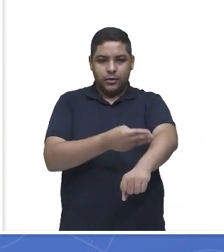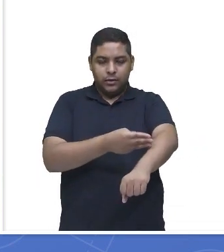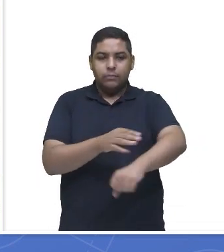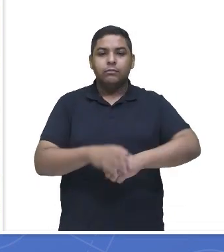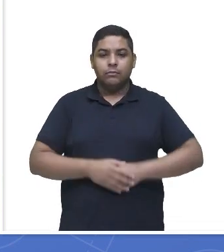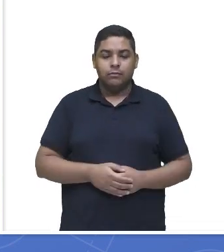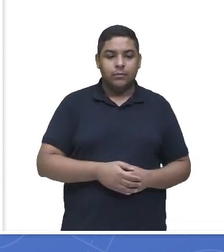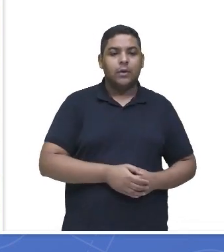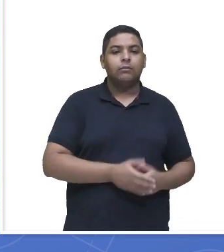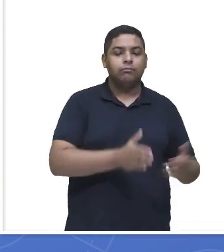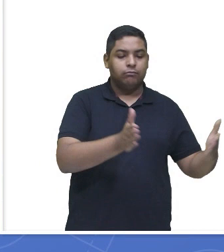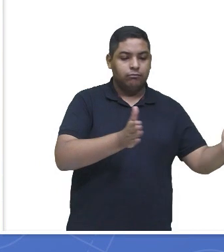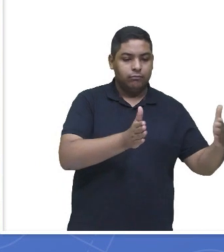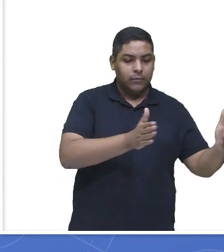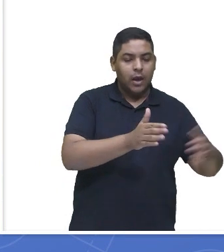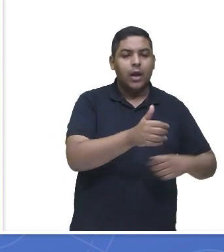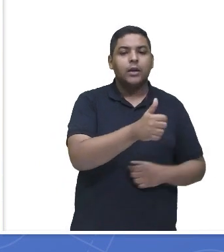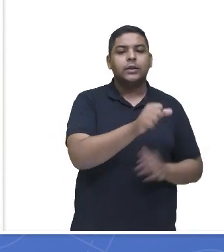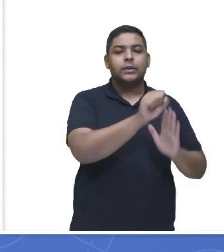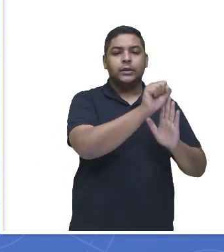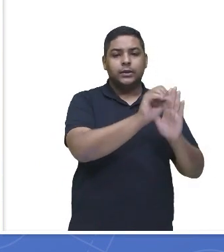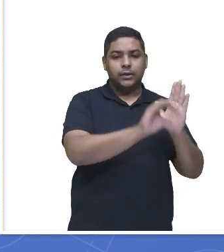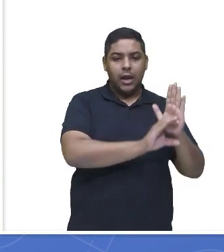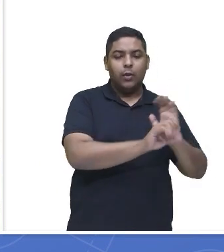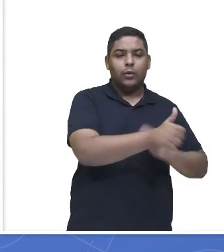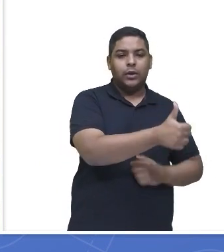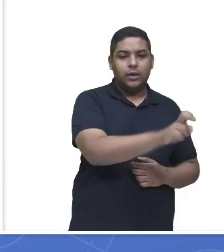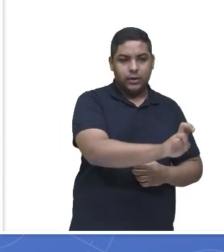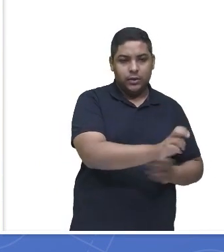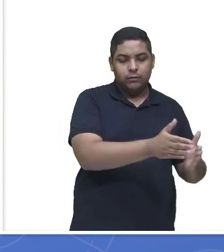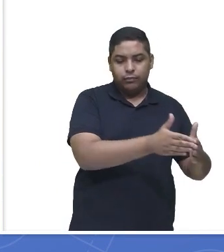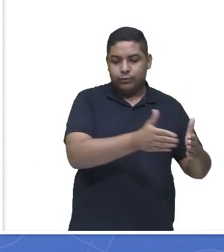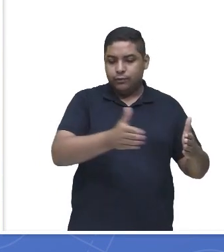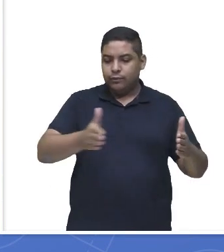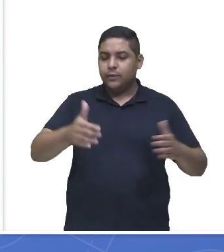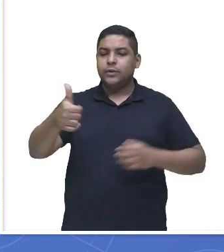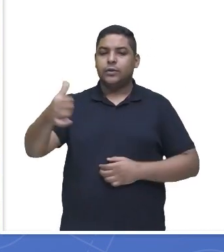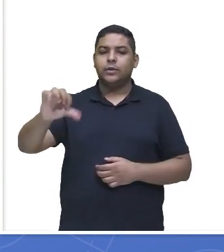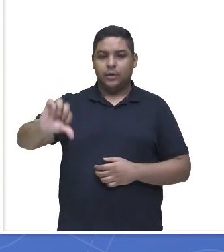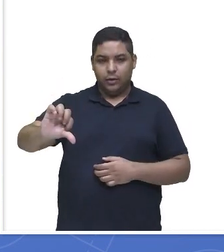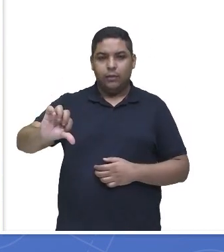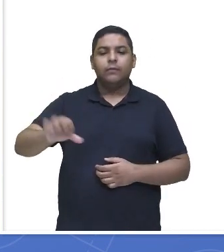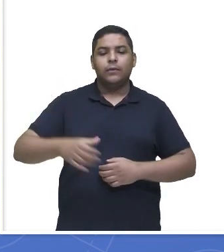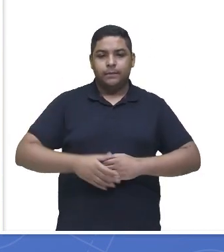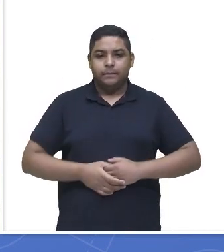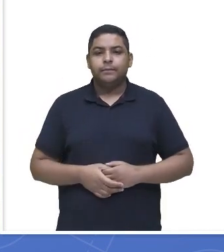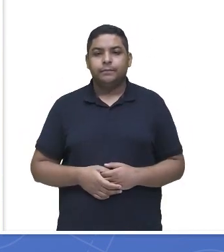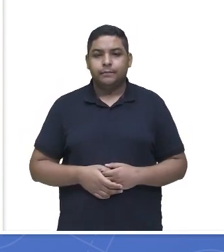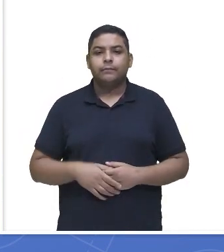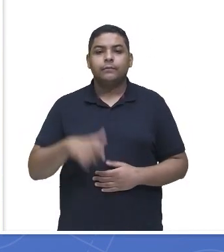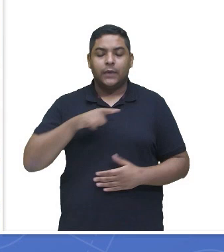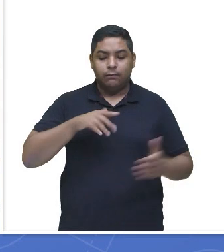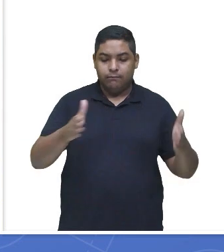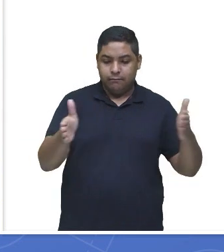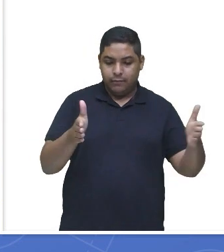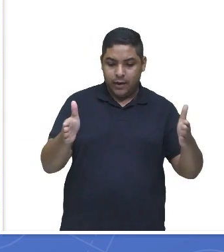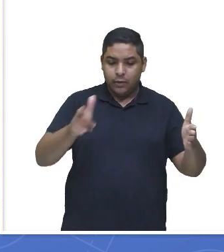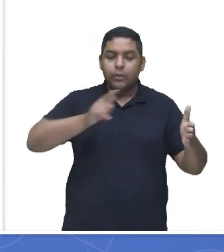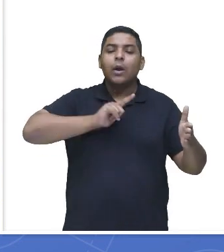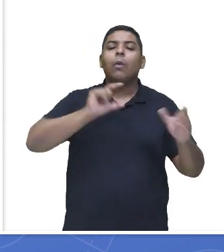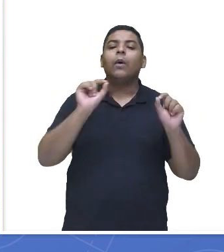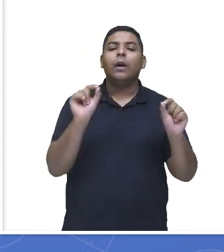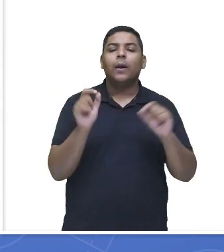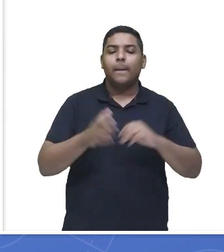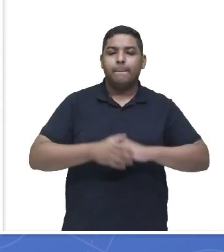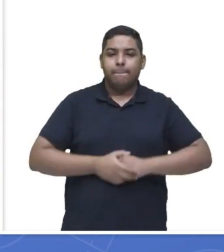século XIX, tá certo? Então, durante todo esse período aí, nós tivemos aquilo que nós chamamos